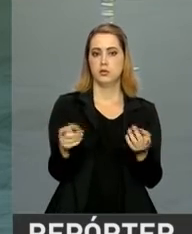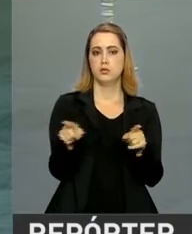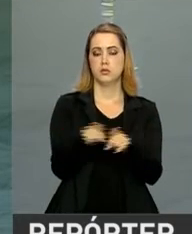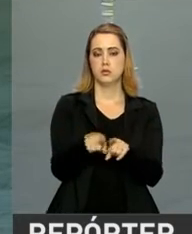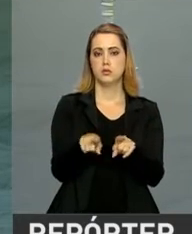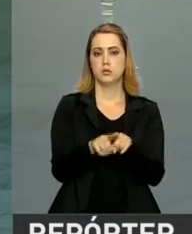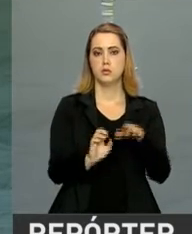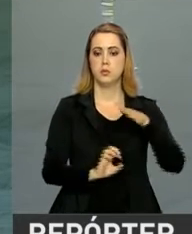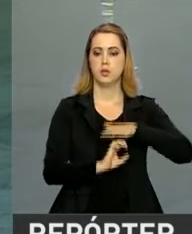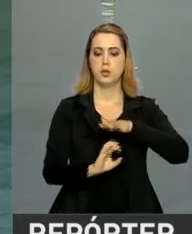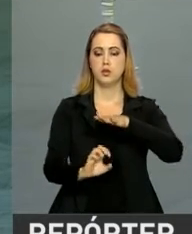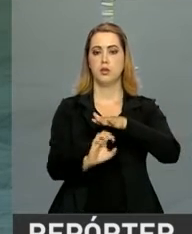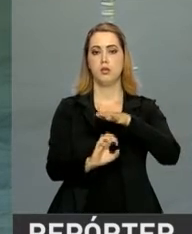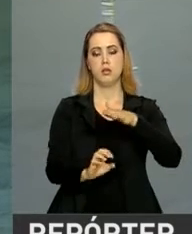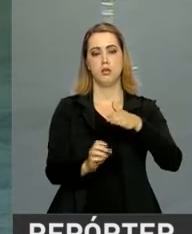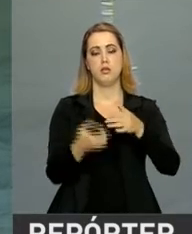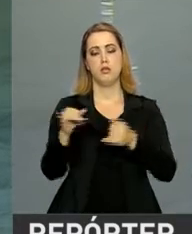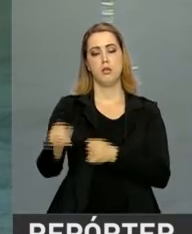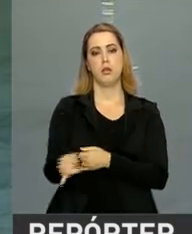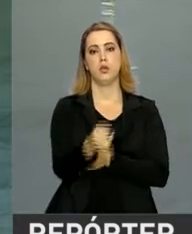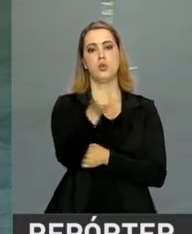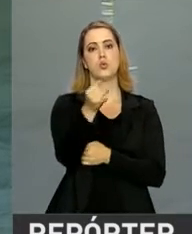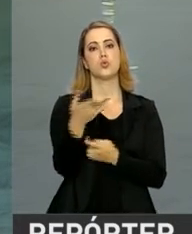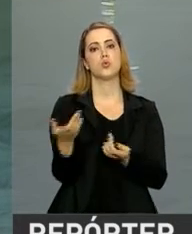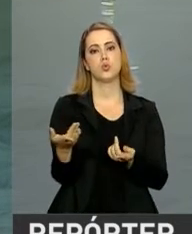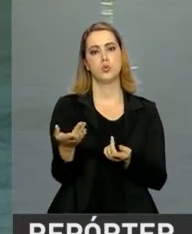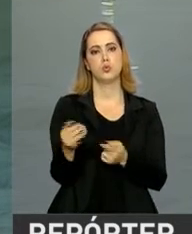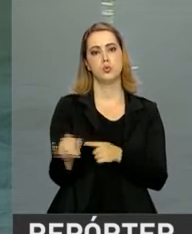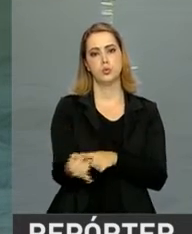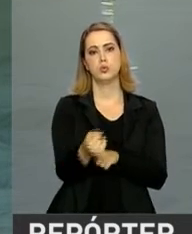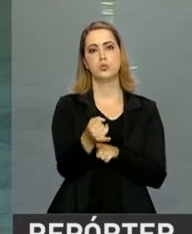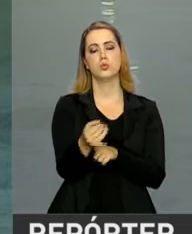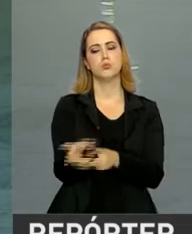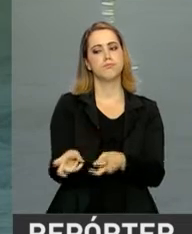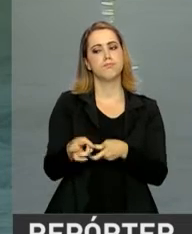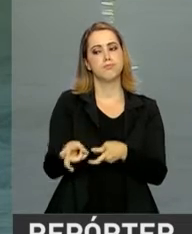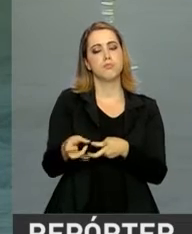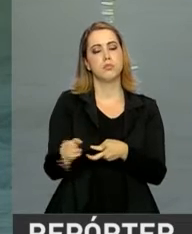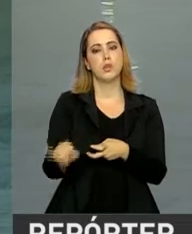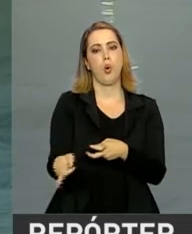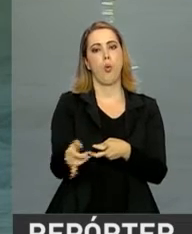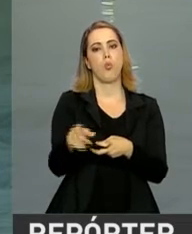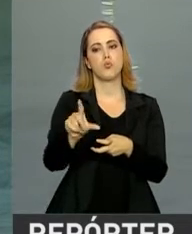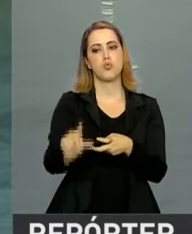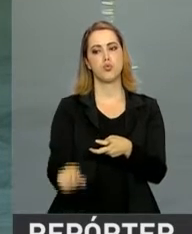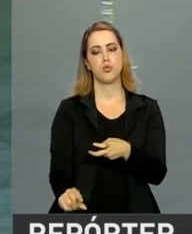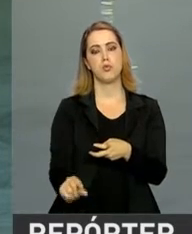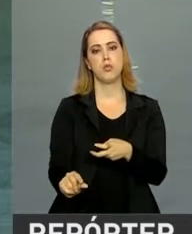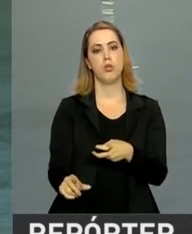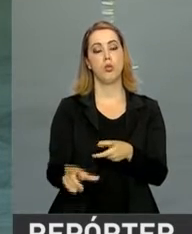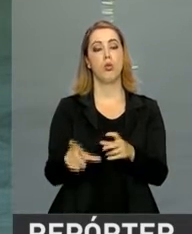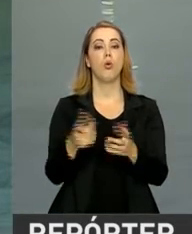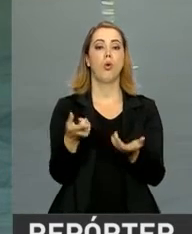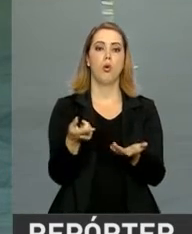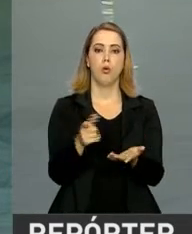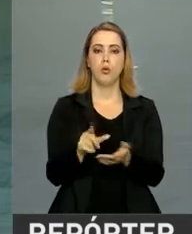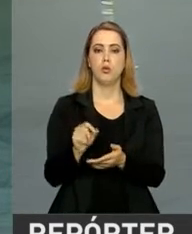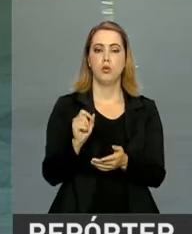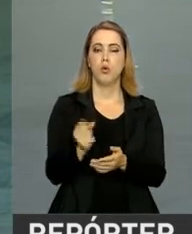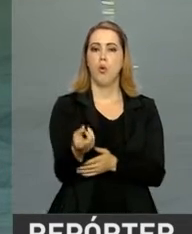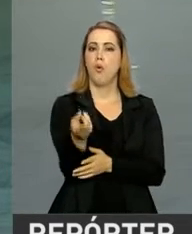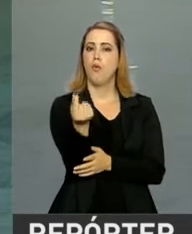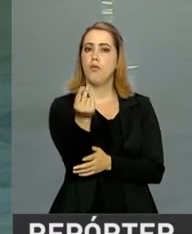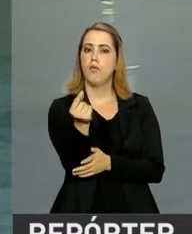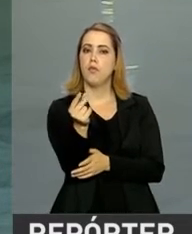a taxa básica de juros a selic como referência uma taxa menor significa como você disse no decorrer do dia um dinheiro mais barato